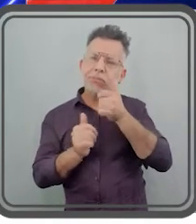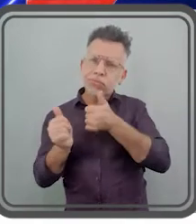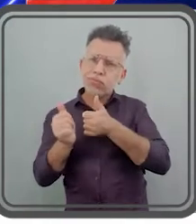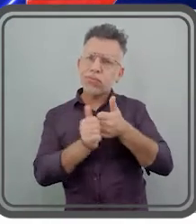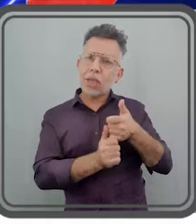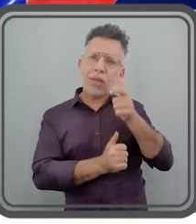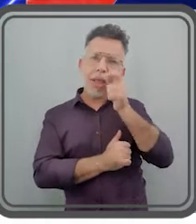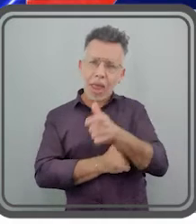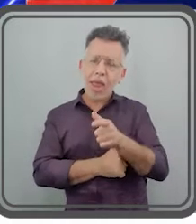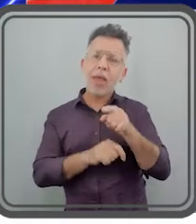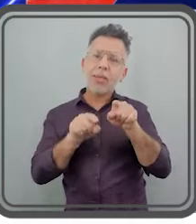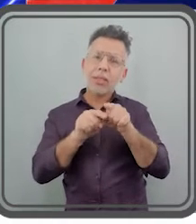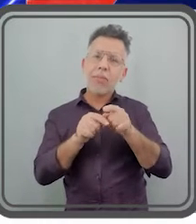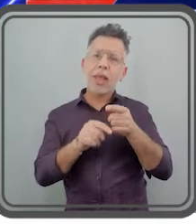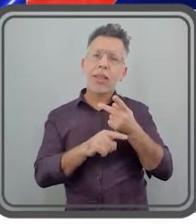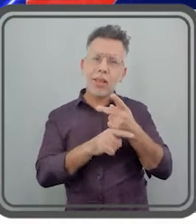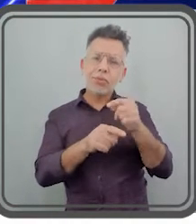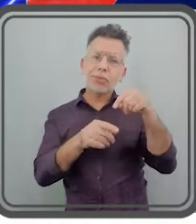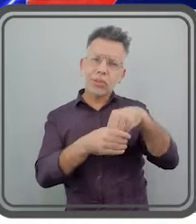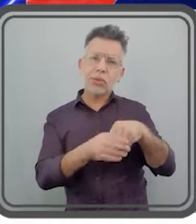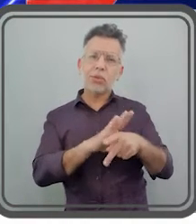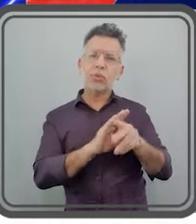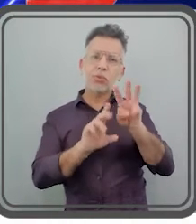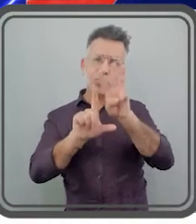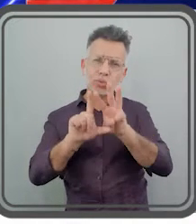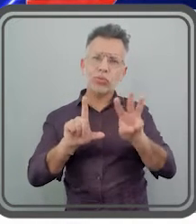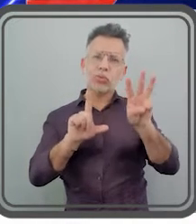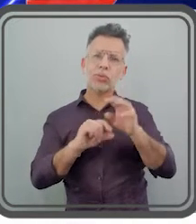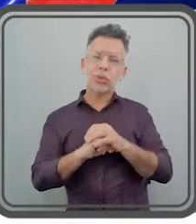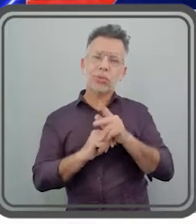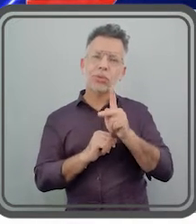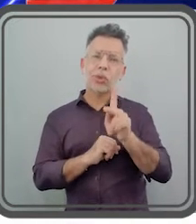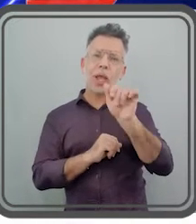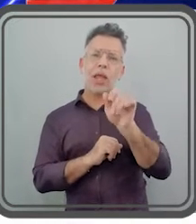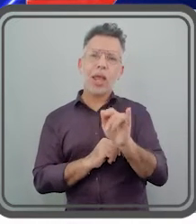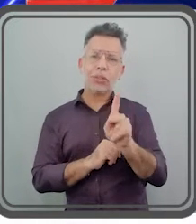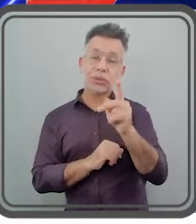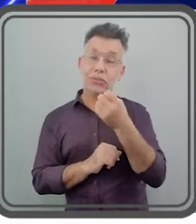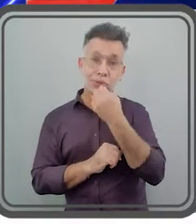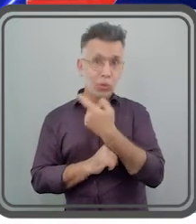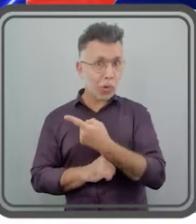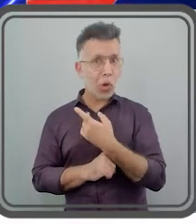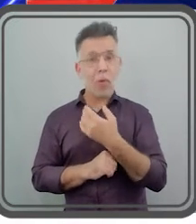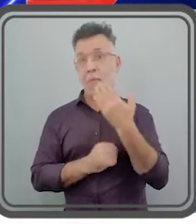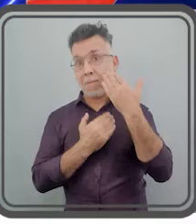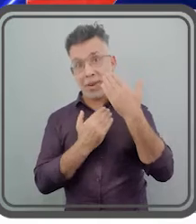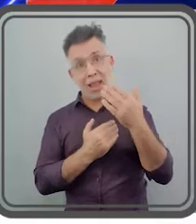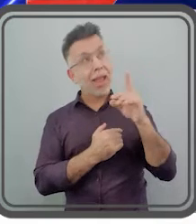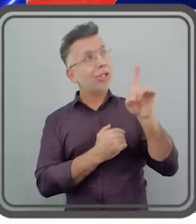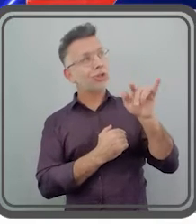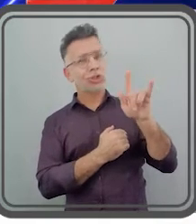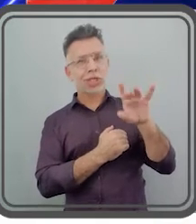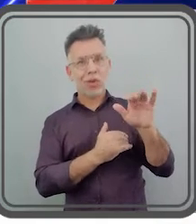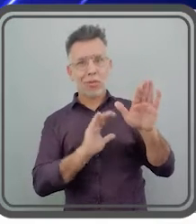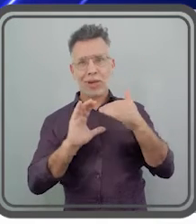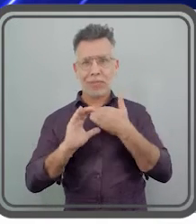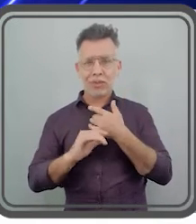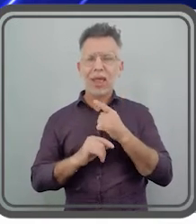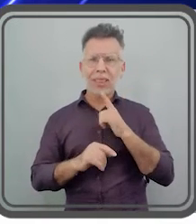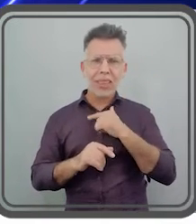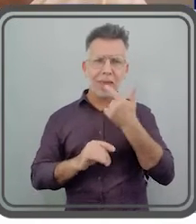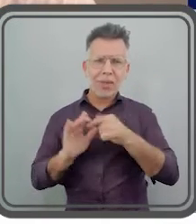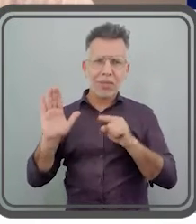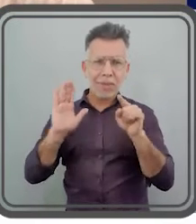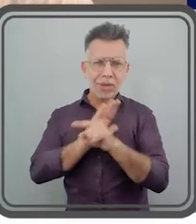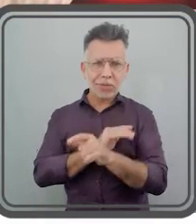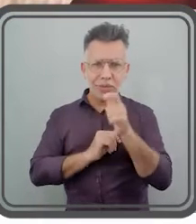essas esses esse padrão também dentro das buscas do caiaque o futebol tomar Obrigado Diego pelo envio da pergunta temos mais uma